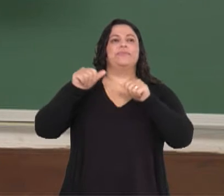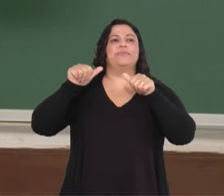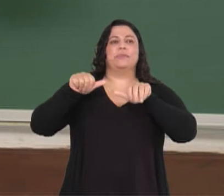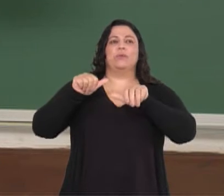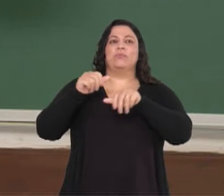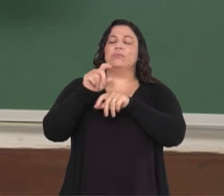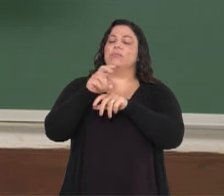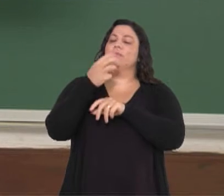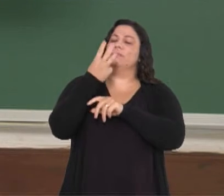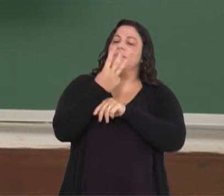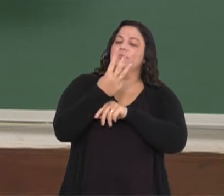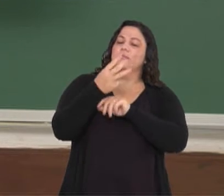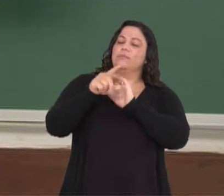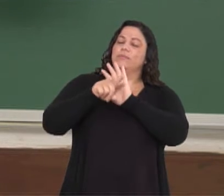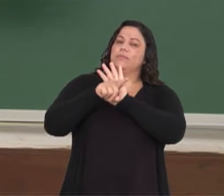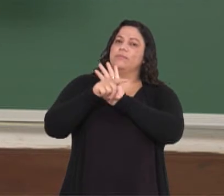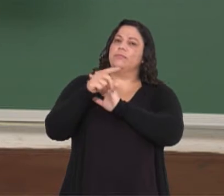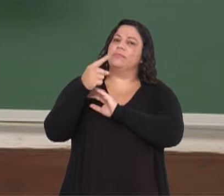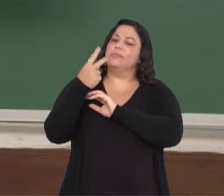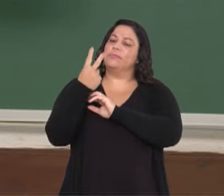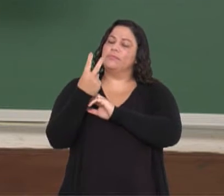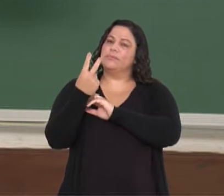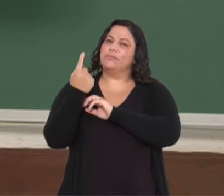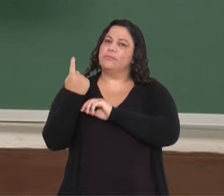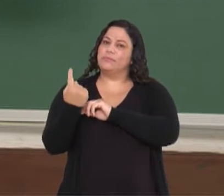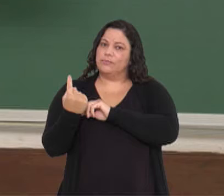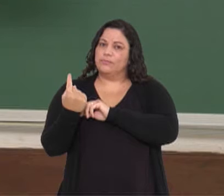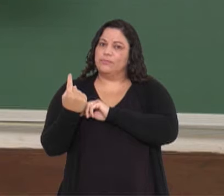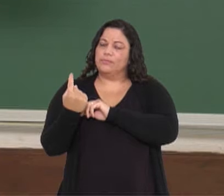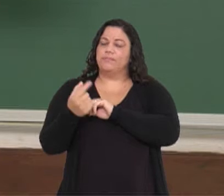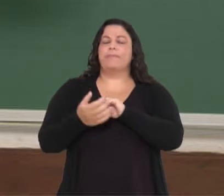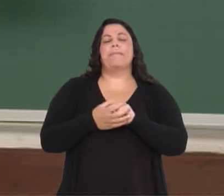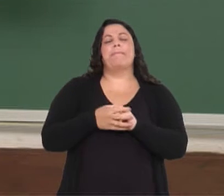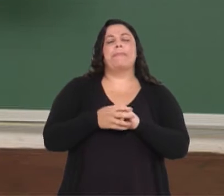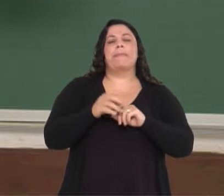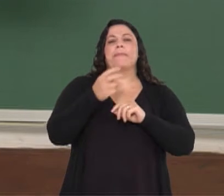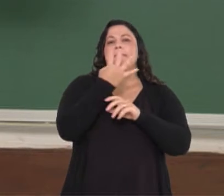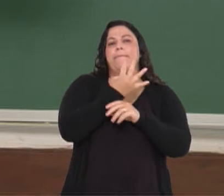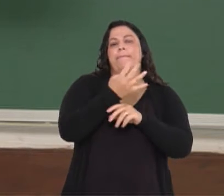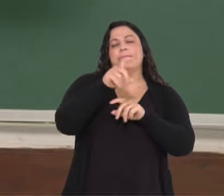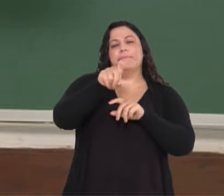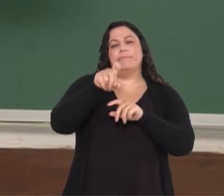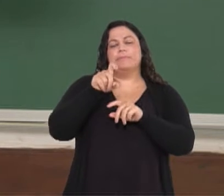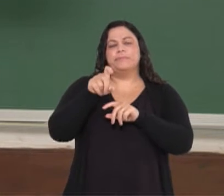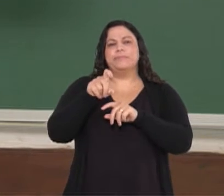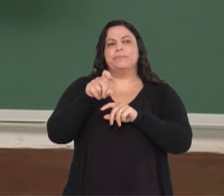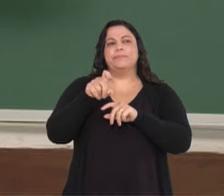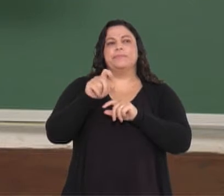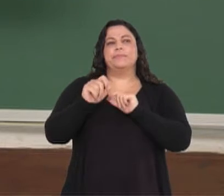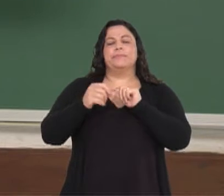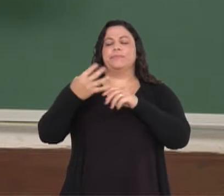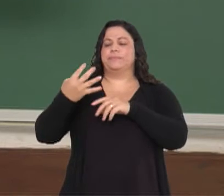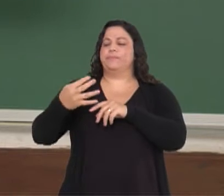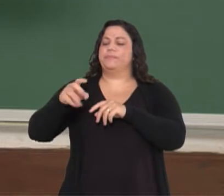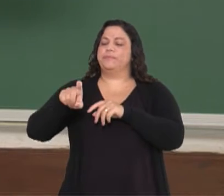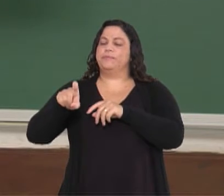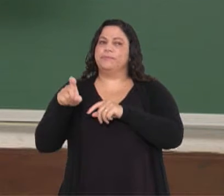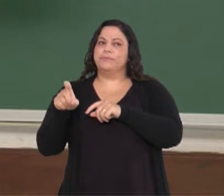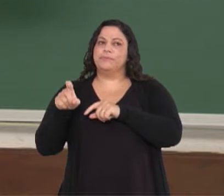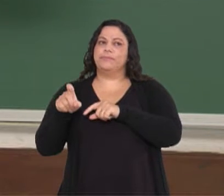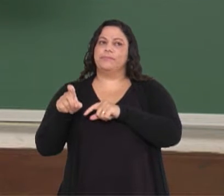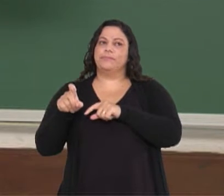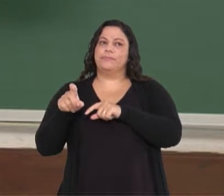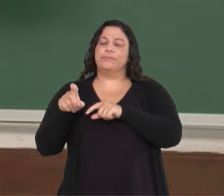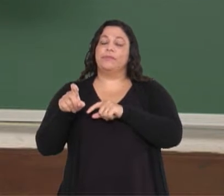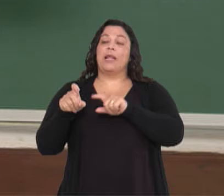2, 1. Pronto. 4x ao cubo dividido por x ao quadrado, 4x. Legal, professor? E agora? Agora eu vou pegar